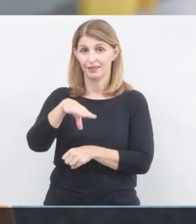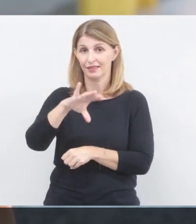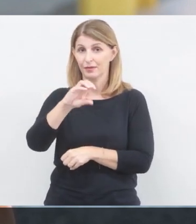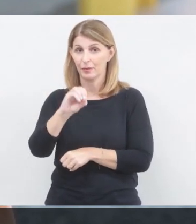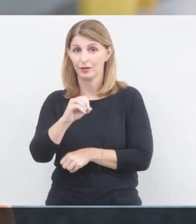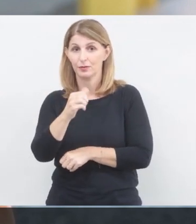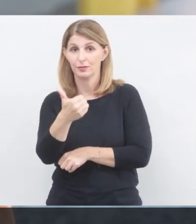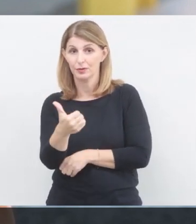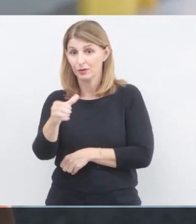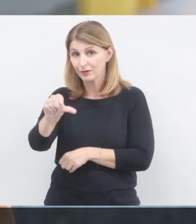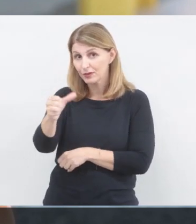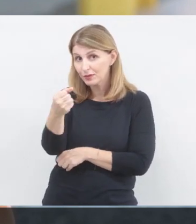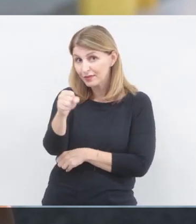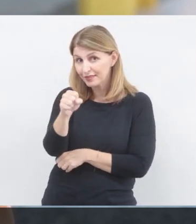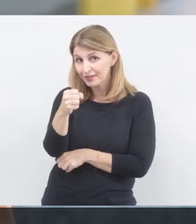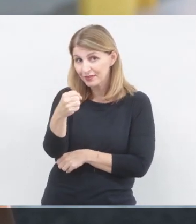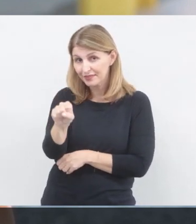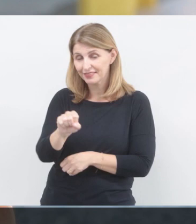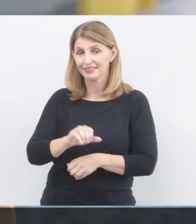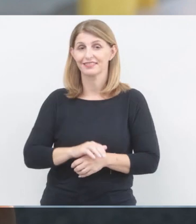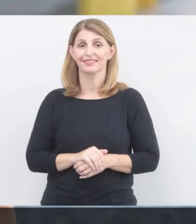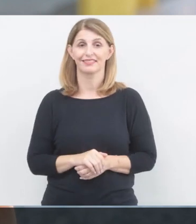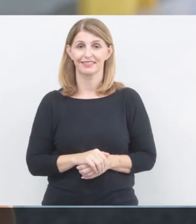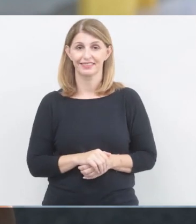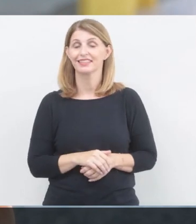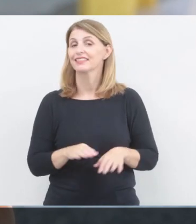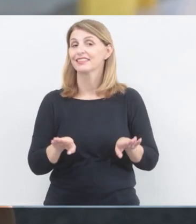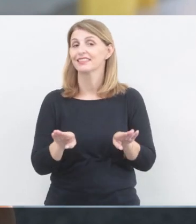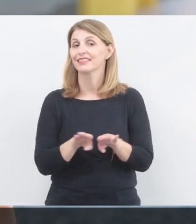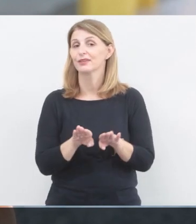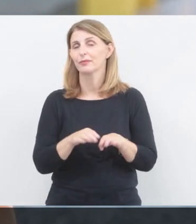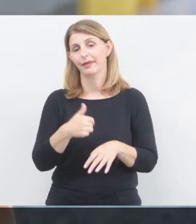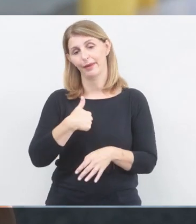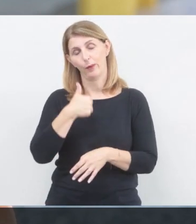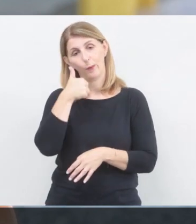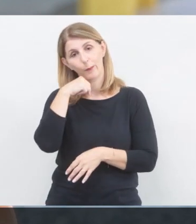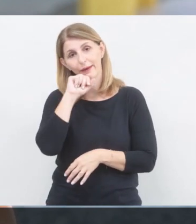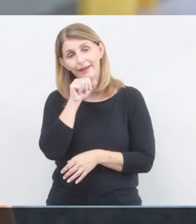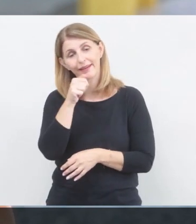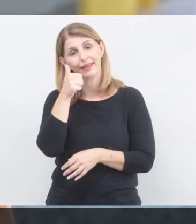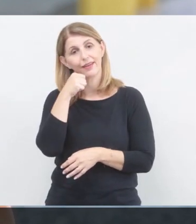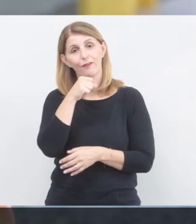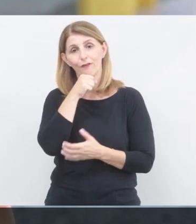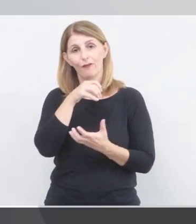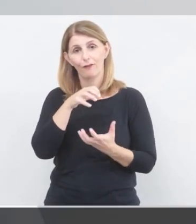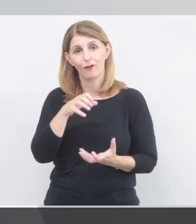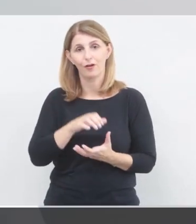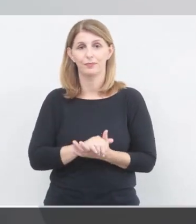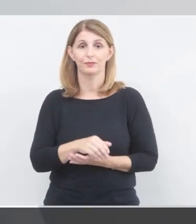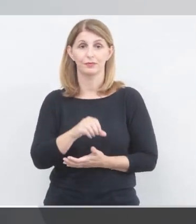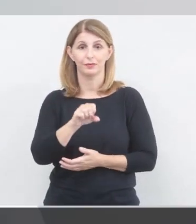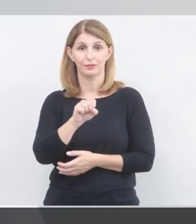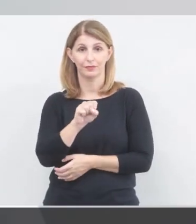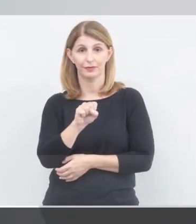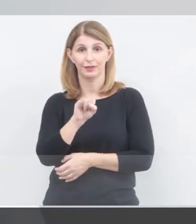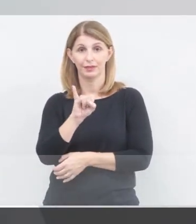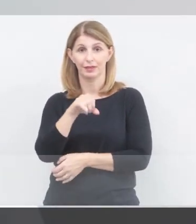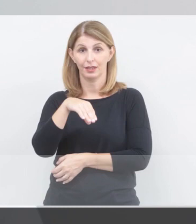de maio de 1988 e também sou mãe, sou avó. Simone é